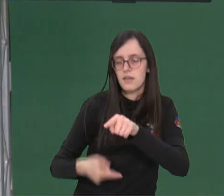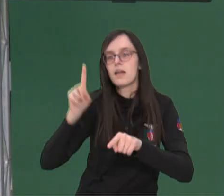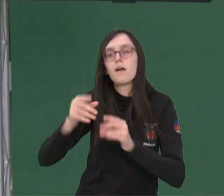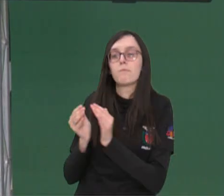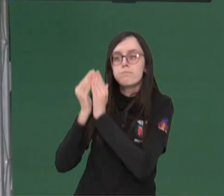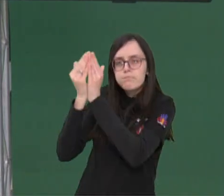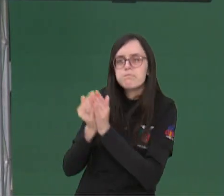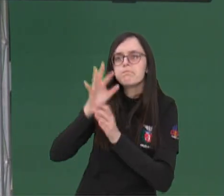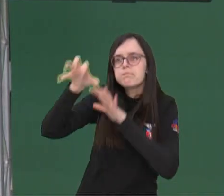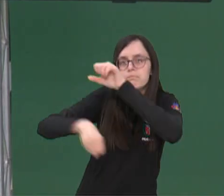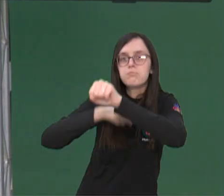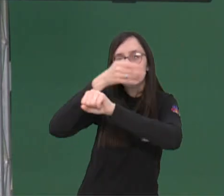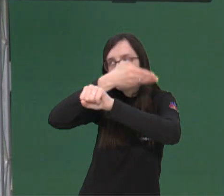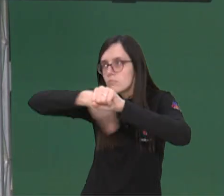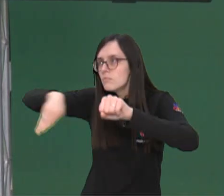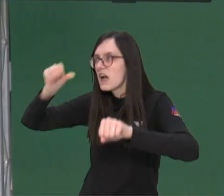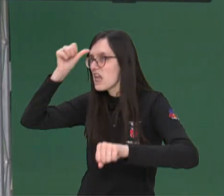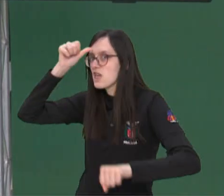buscavam produtos na Índia.